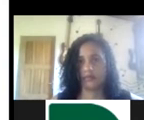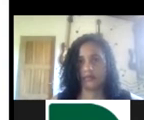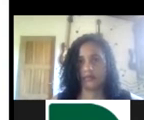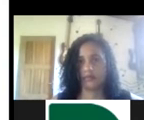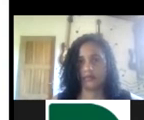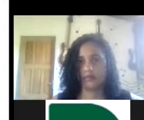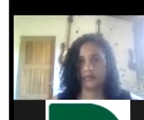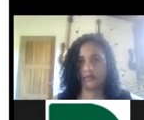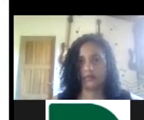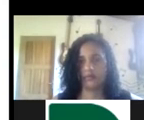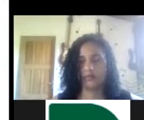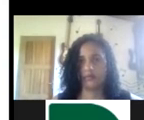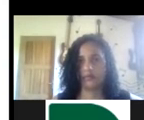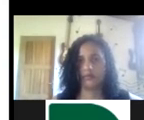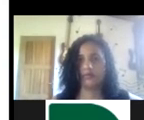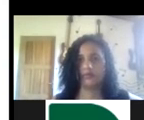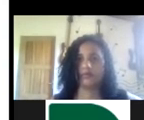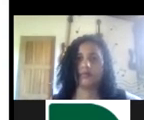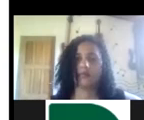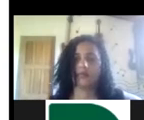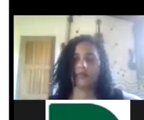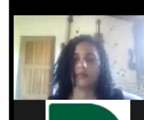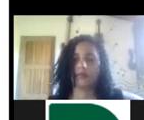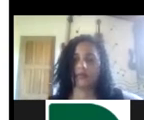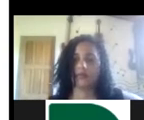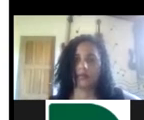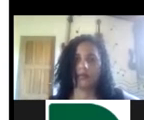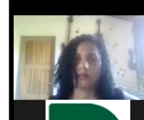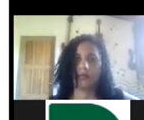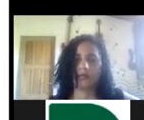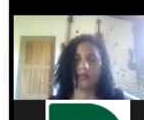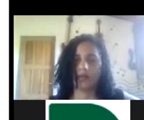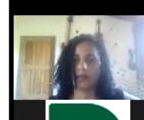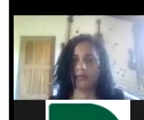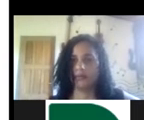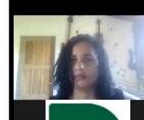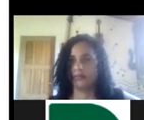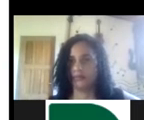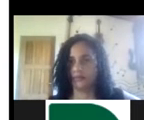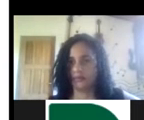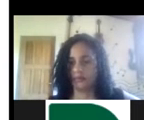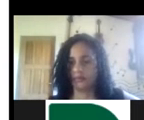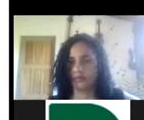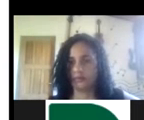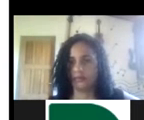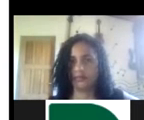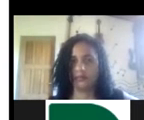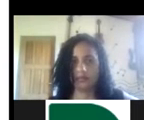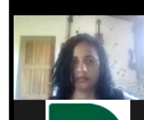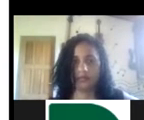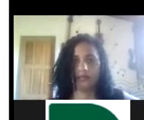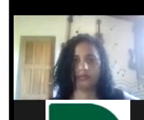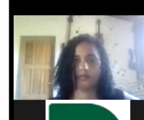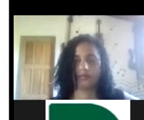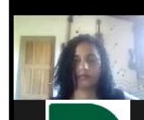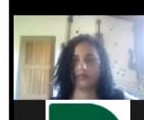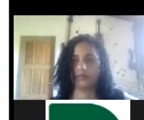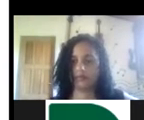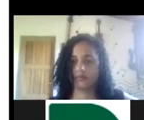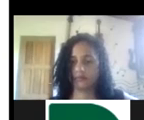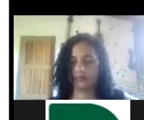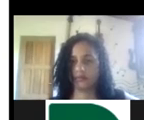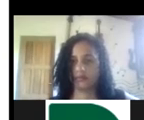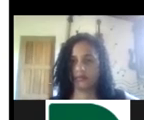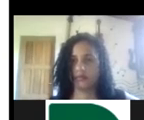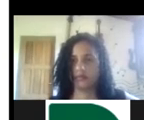realmente uma coisa que era presencial, passou a ter a possibilidade de ser online. E a gente viu como isso